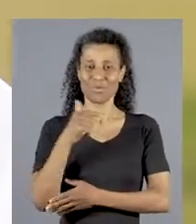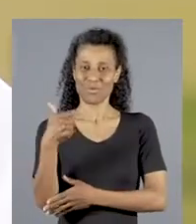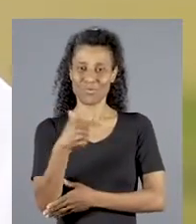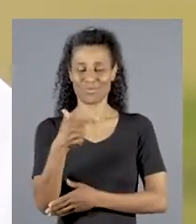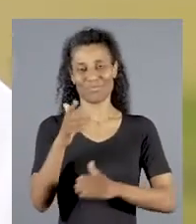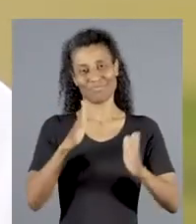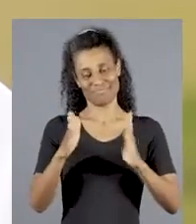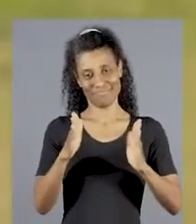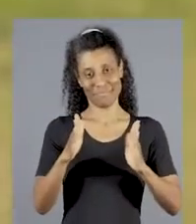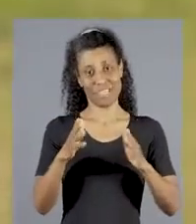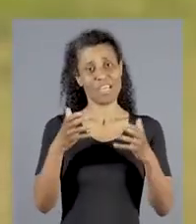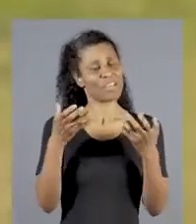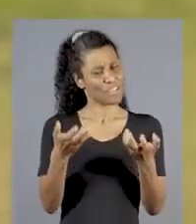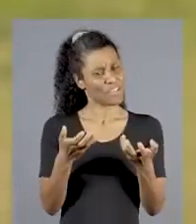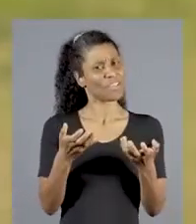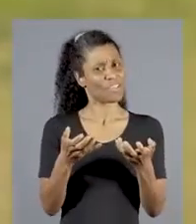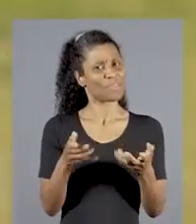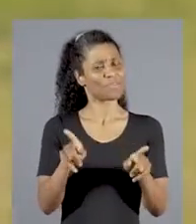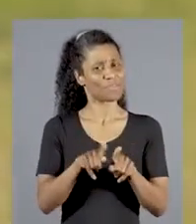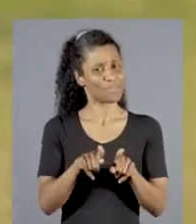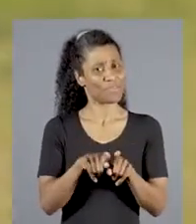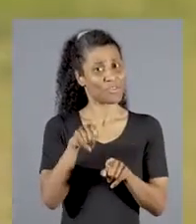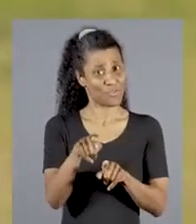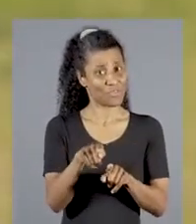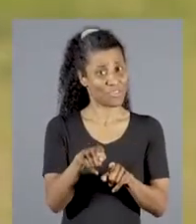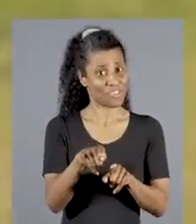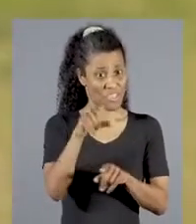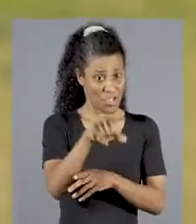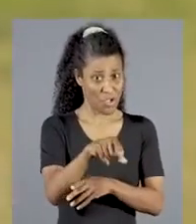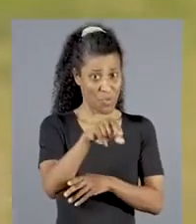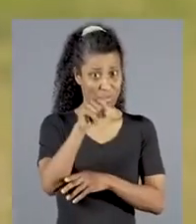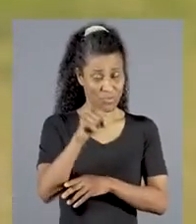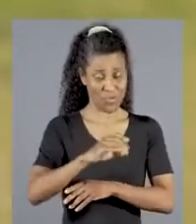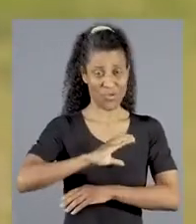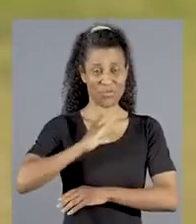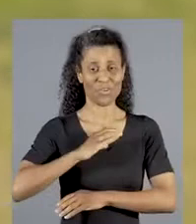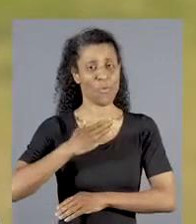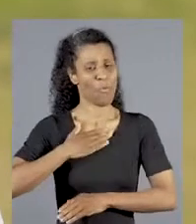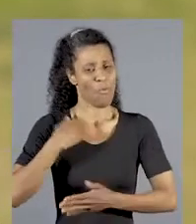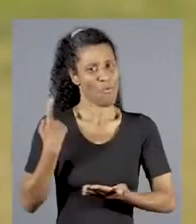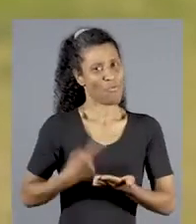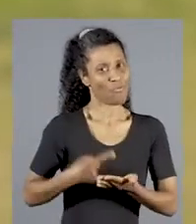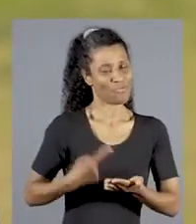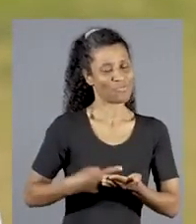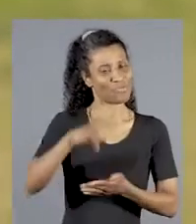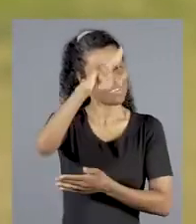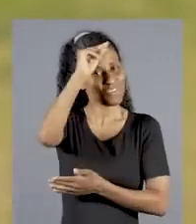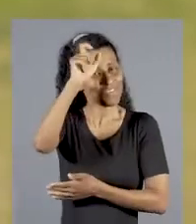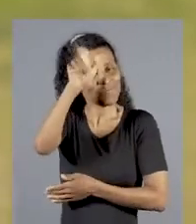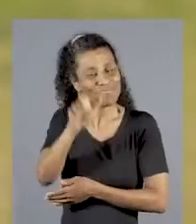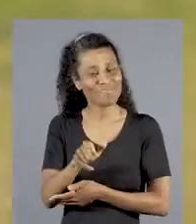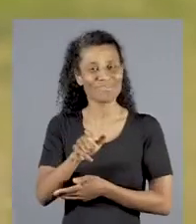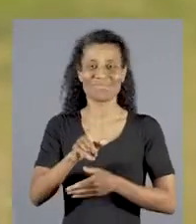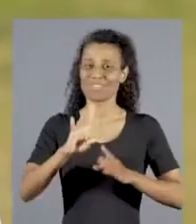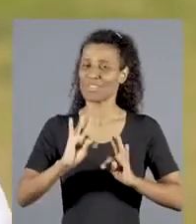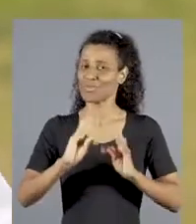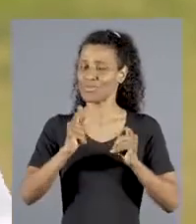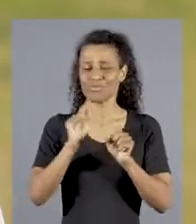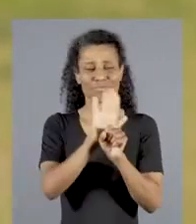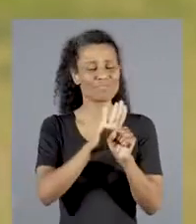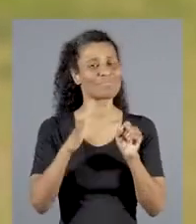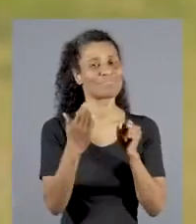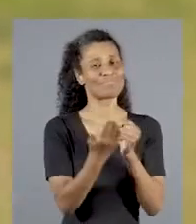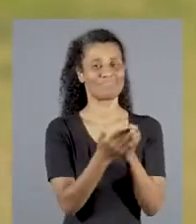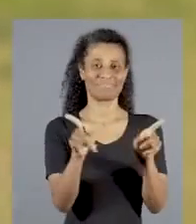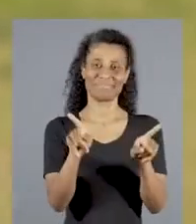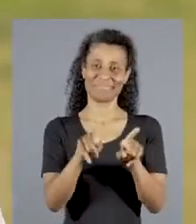rumo ao segundo turno. Eu quero reforçar com você, eleitor do Fortunati, o meu compromisso de ser o prefeito de